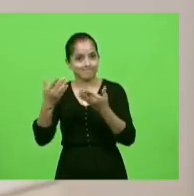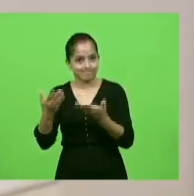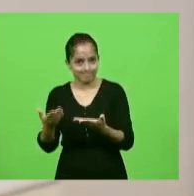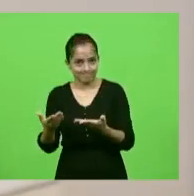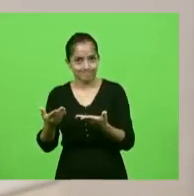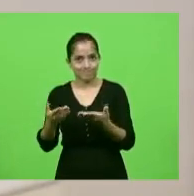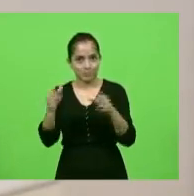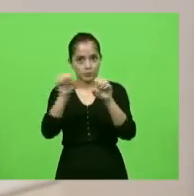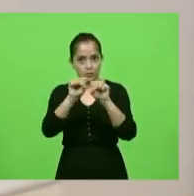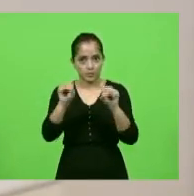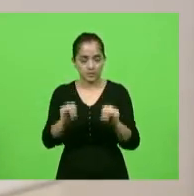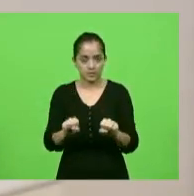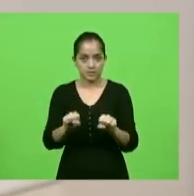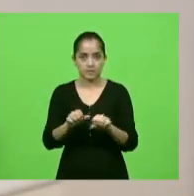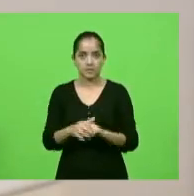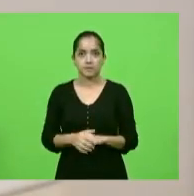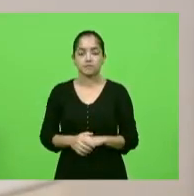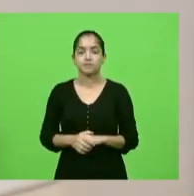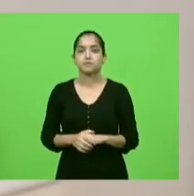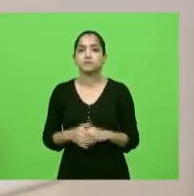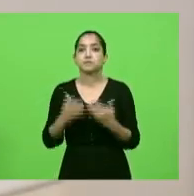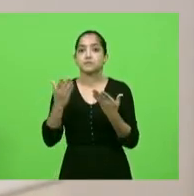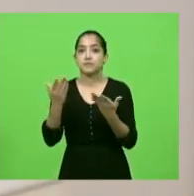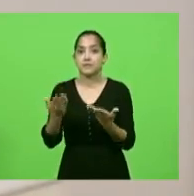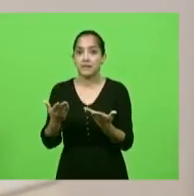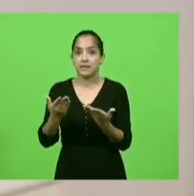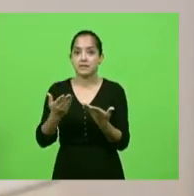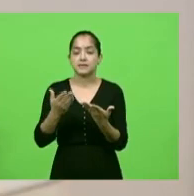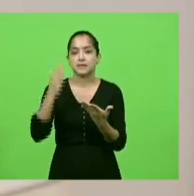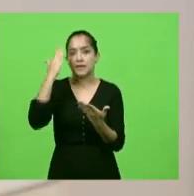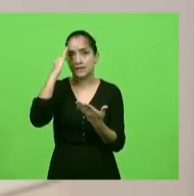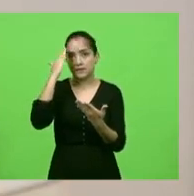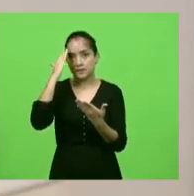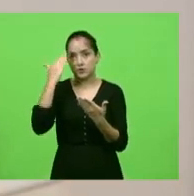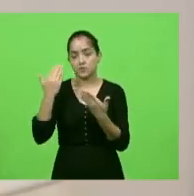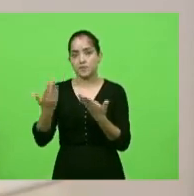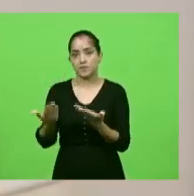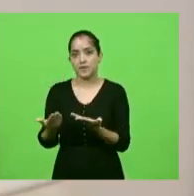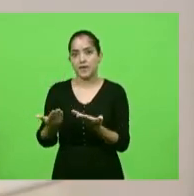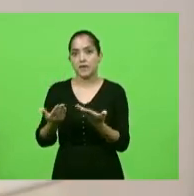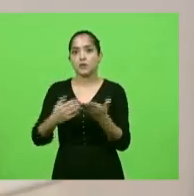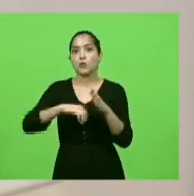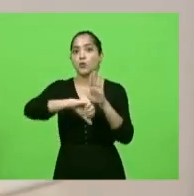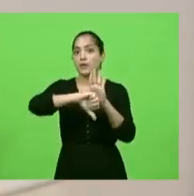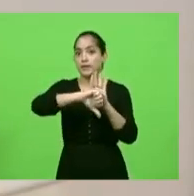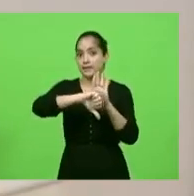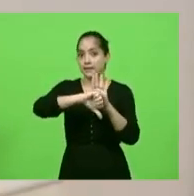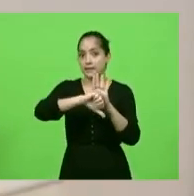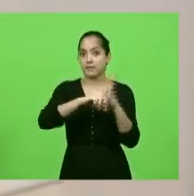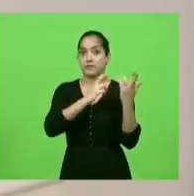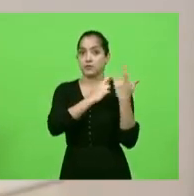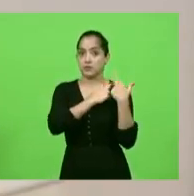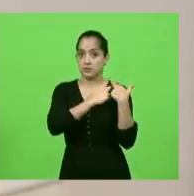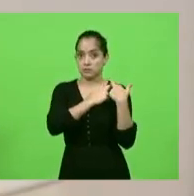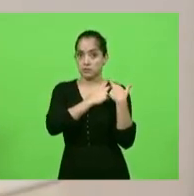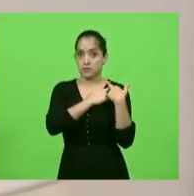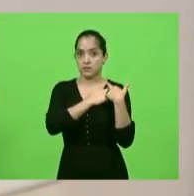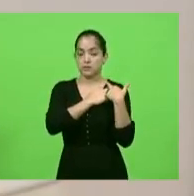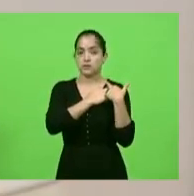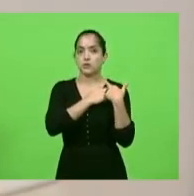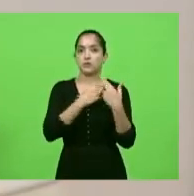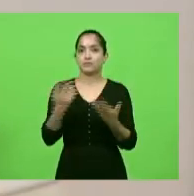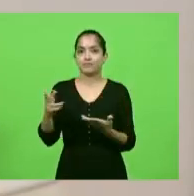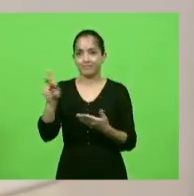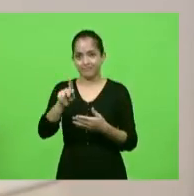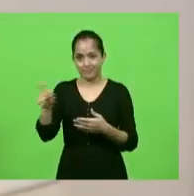freios e contrapesos. Nessa concepção, tem-se que os crimes de responsabilidade, segundo ensina o professor Luiz